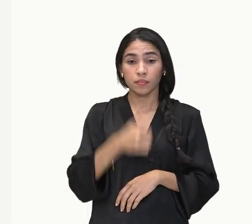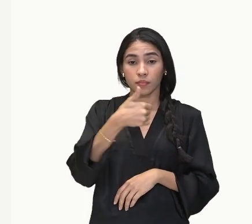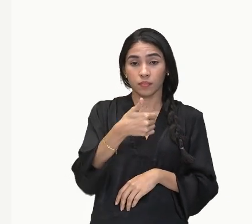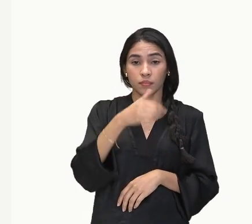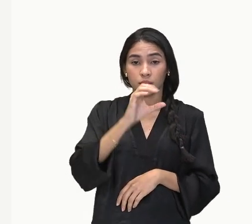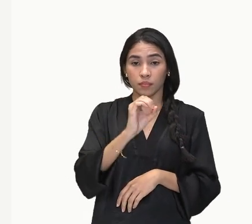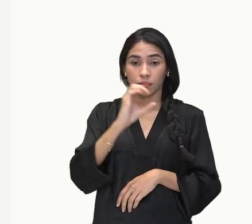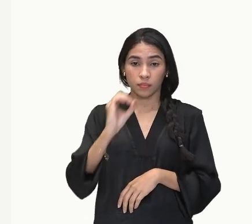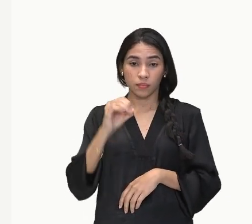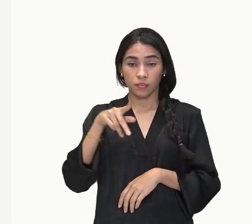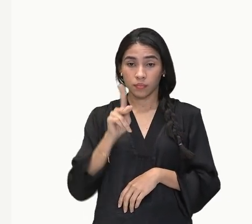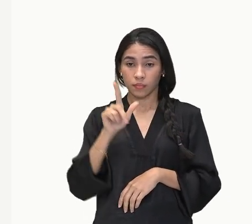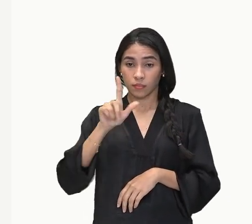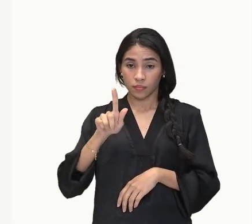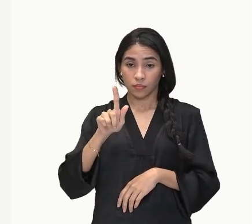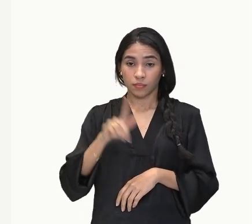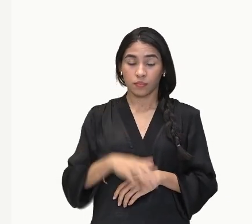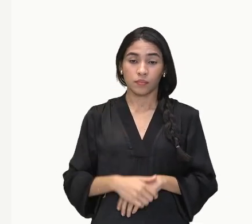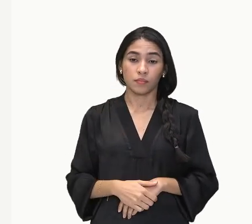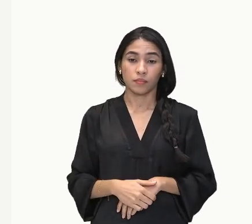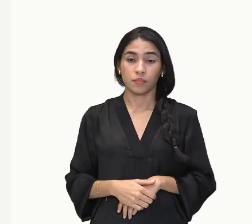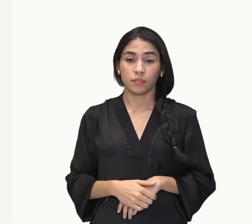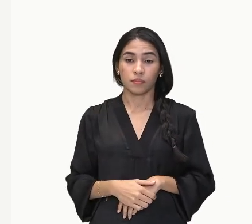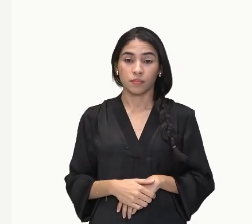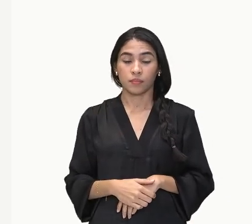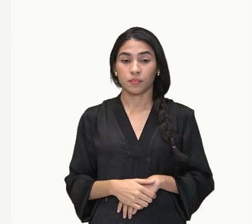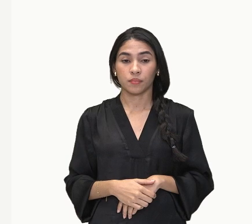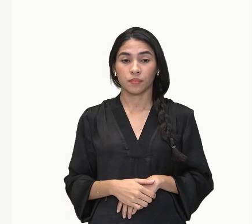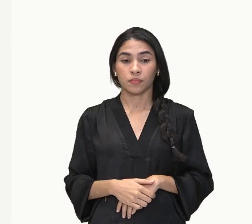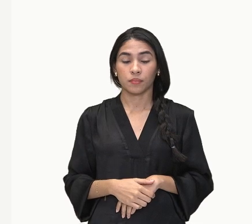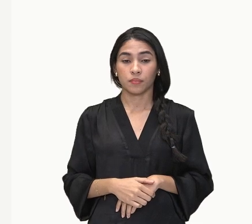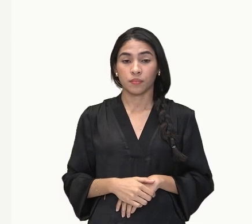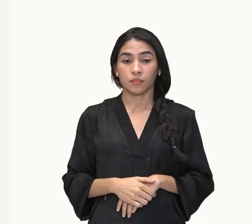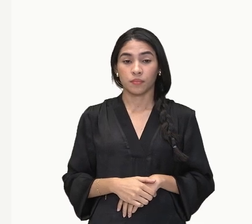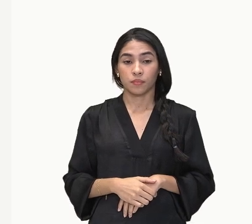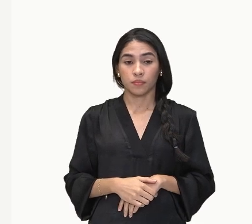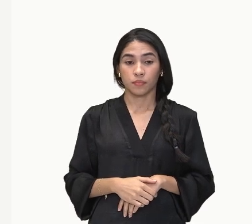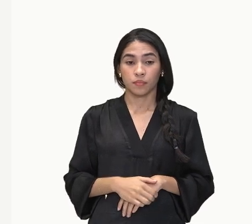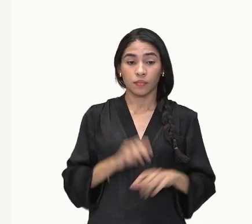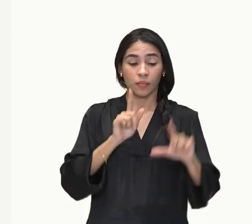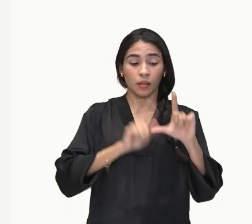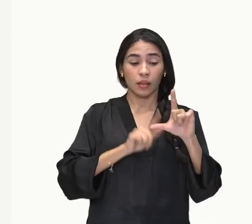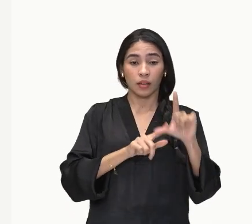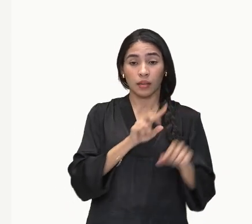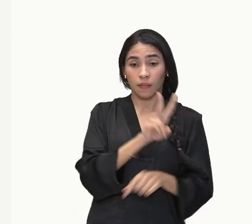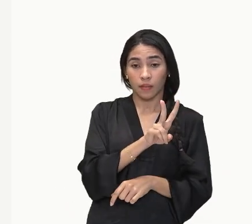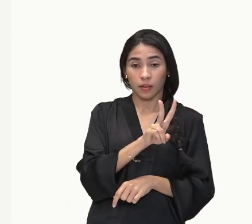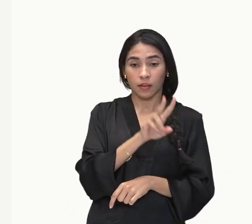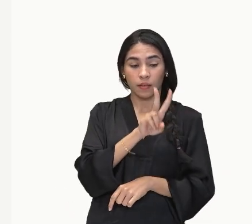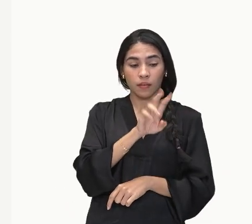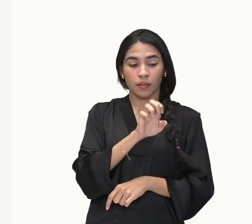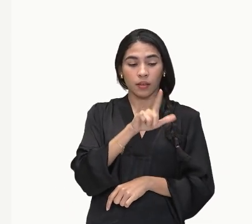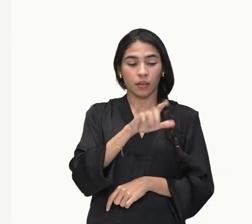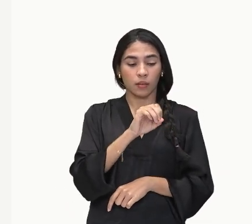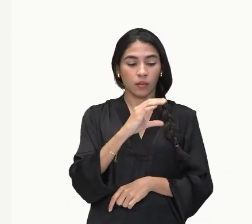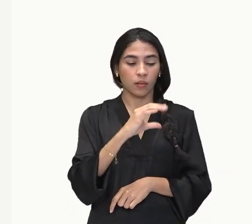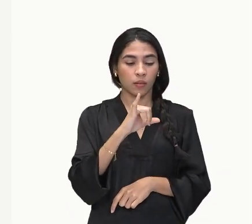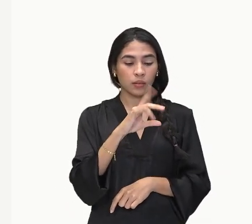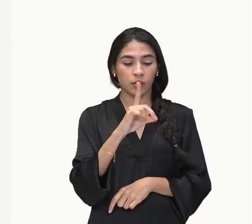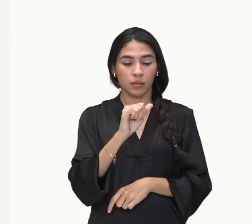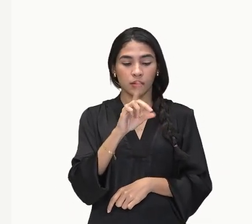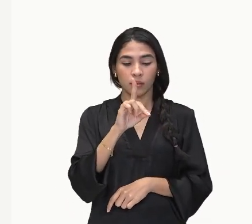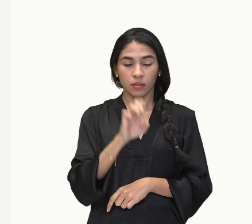1000 quilos. A velocidade que a gente observa são